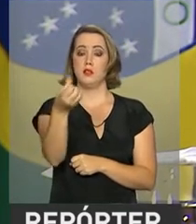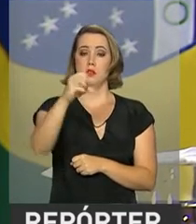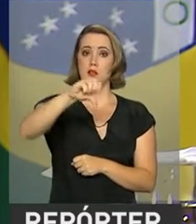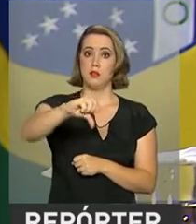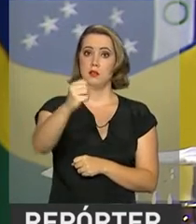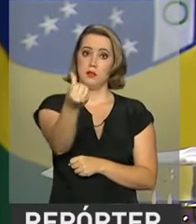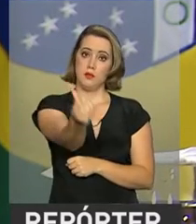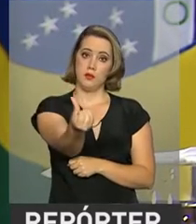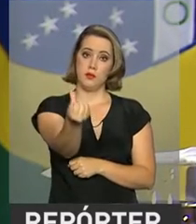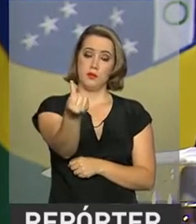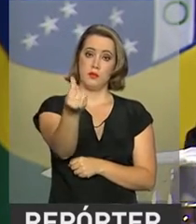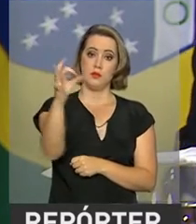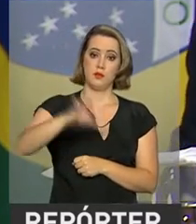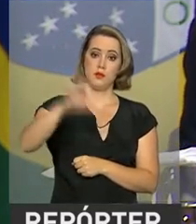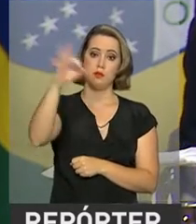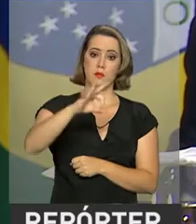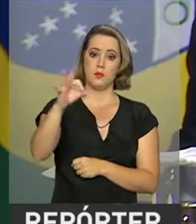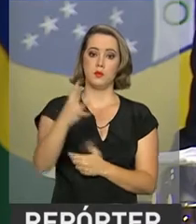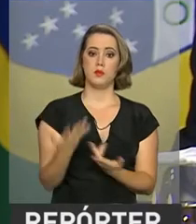aposentadoria